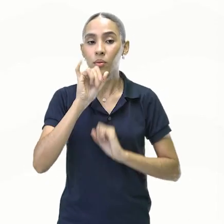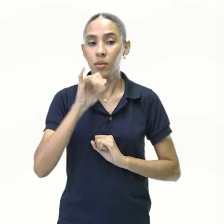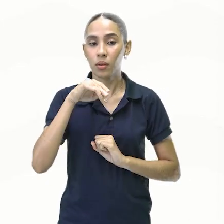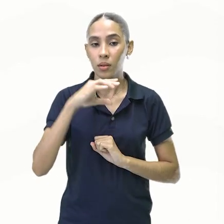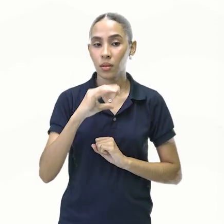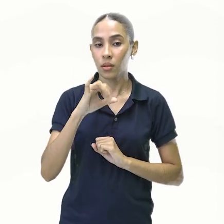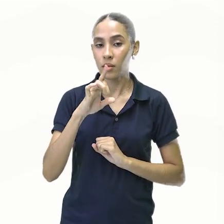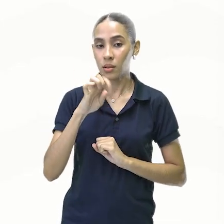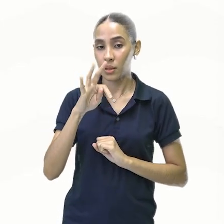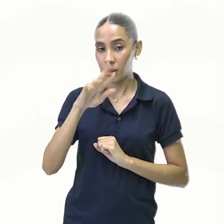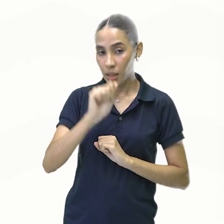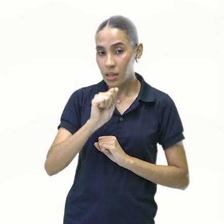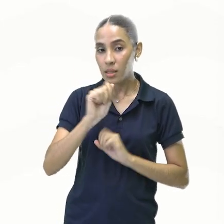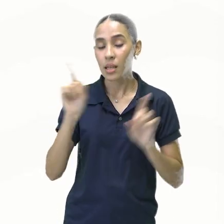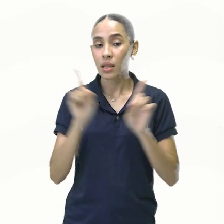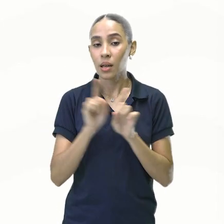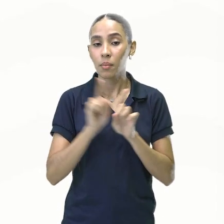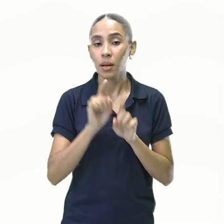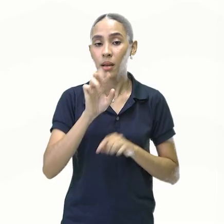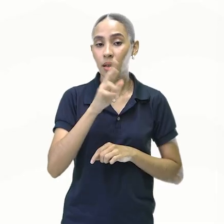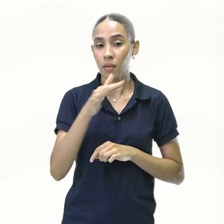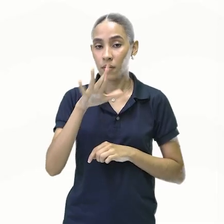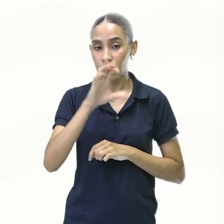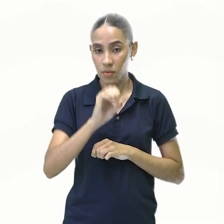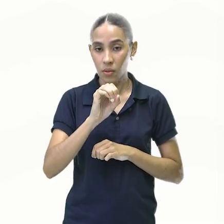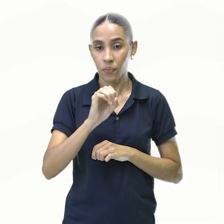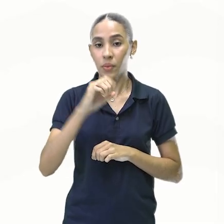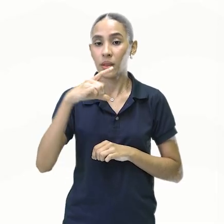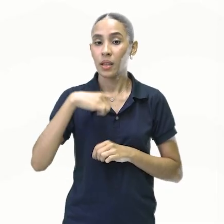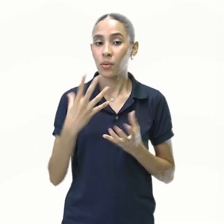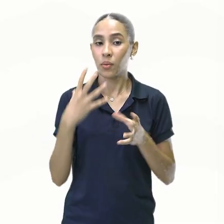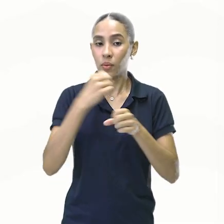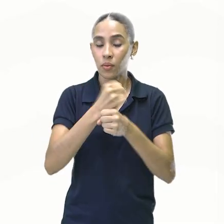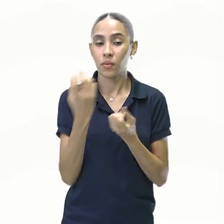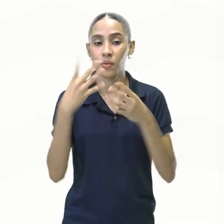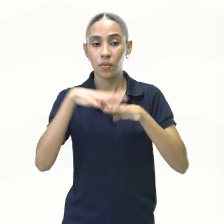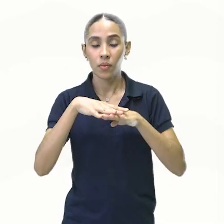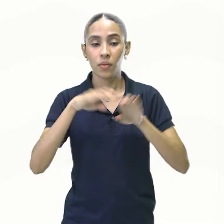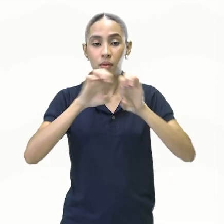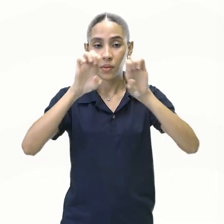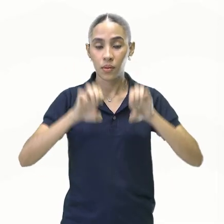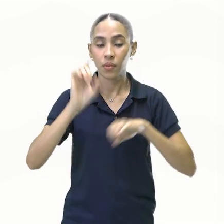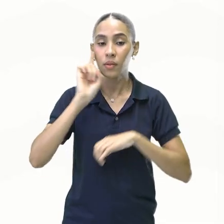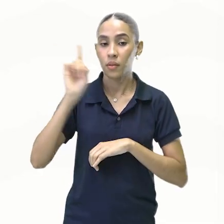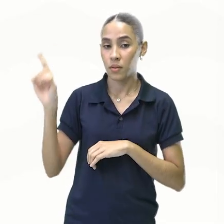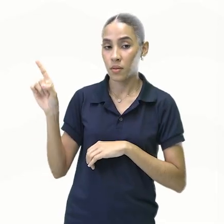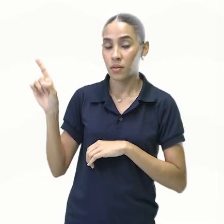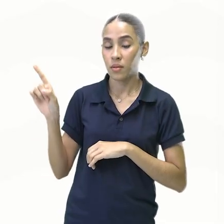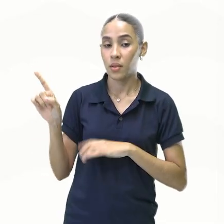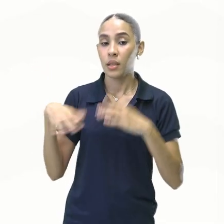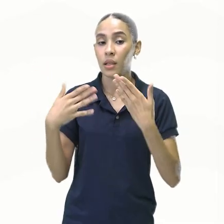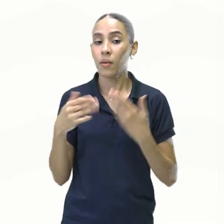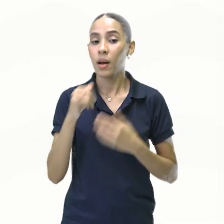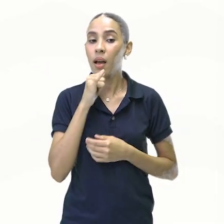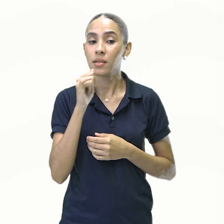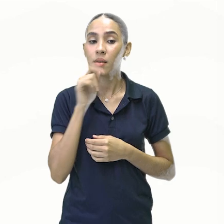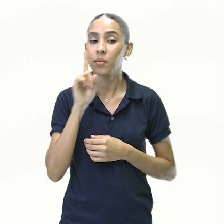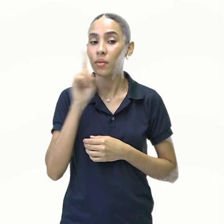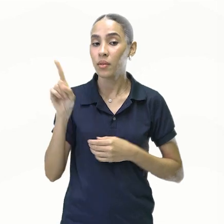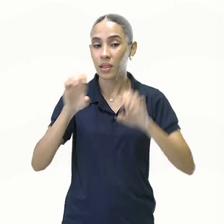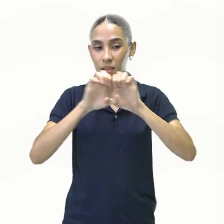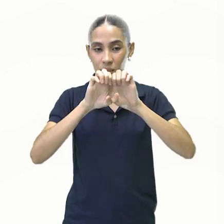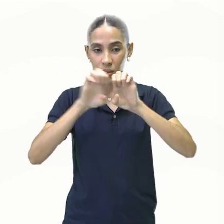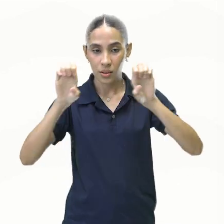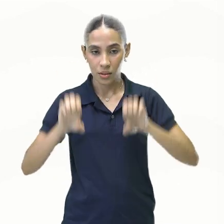comprimentos de onda de incidência de refração, sendo matematicamente expressa por. E aí você vê, né, a lei de Snell,